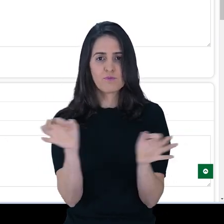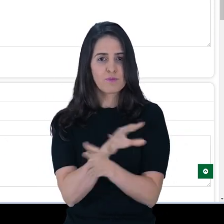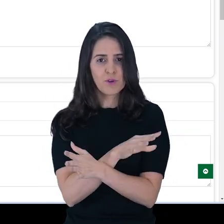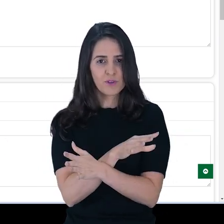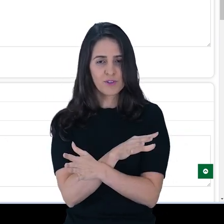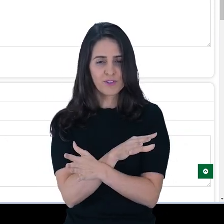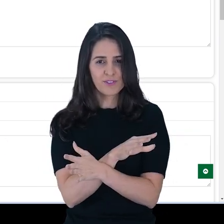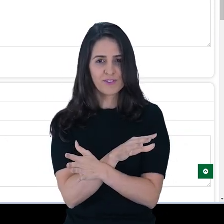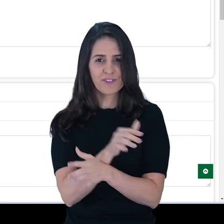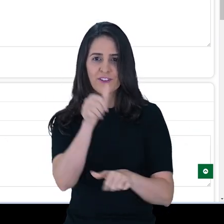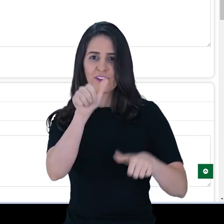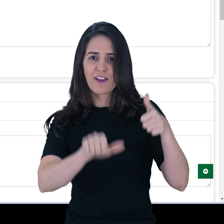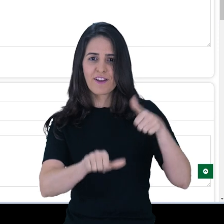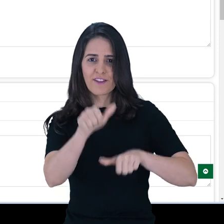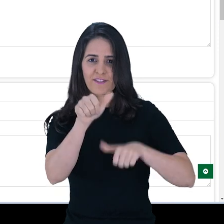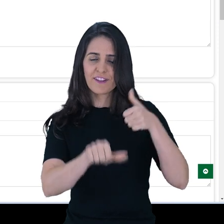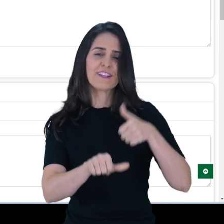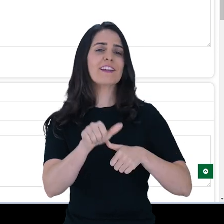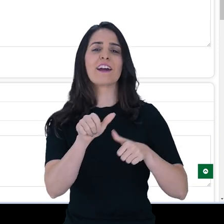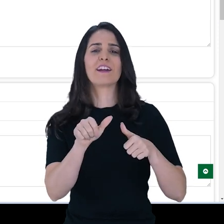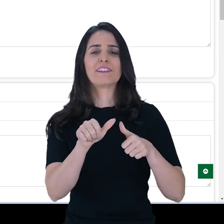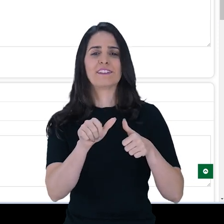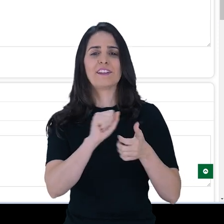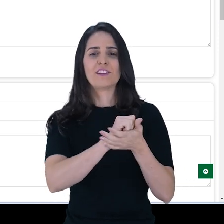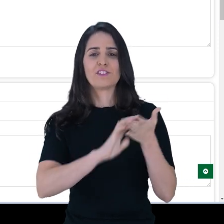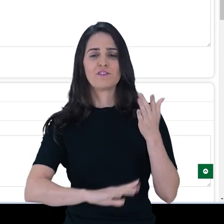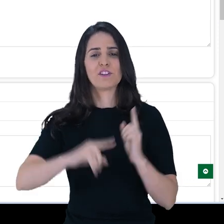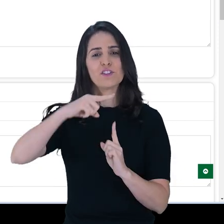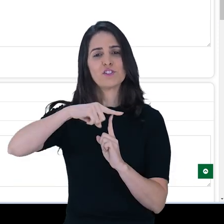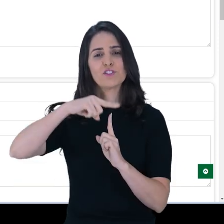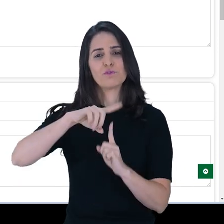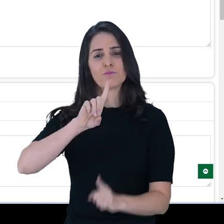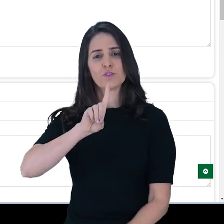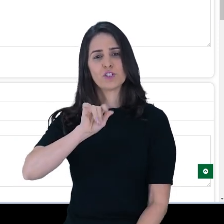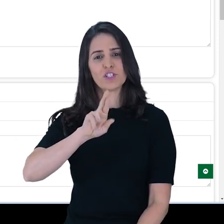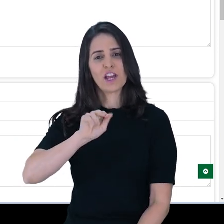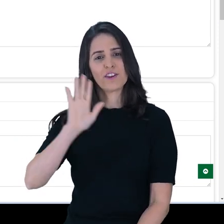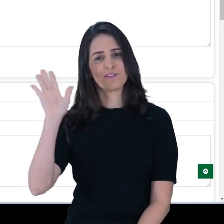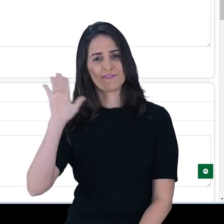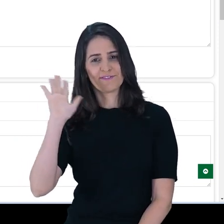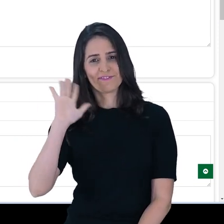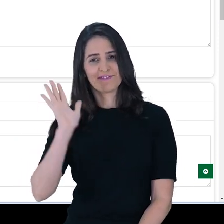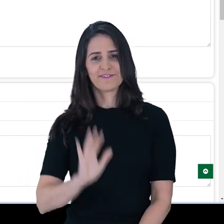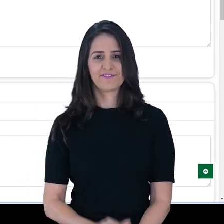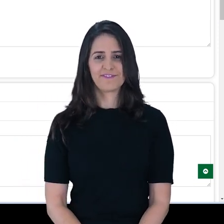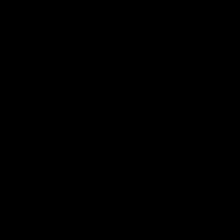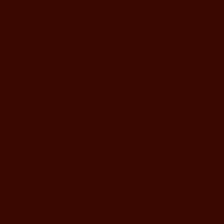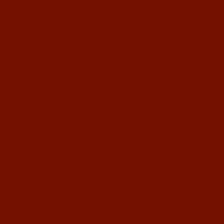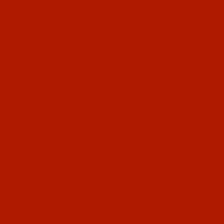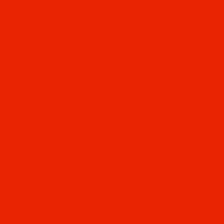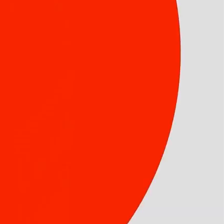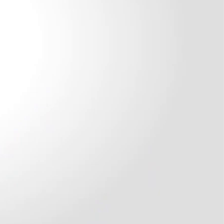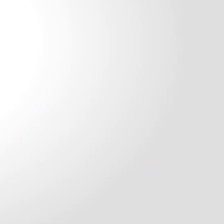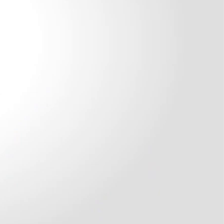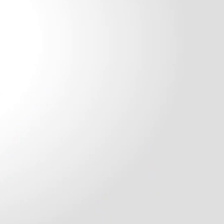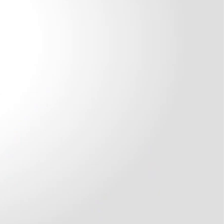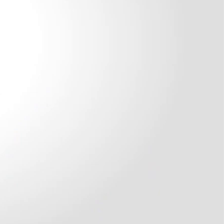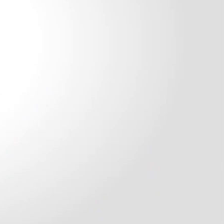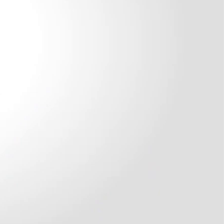já está avaliada a atividade diário até a próxima